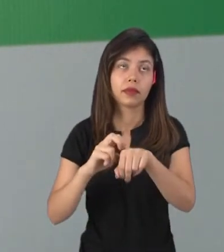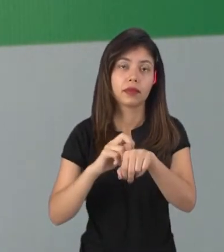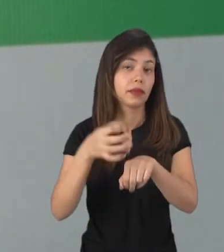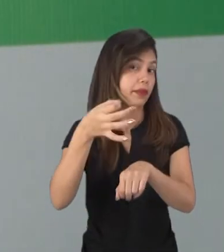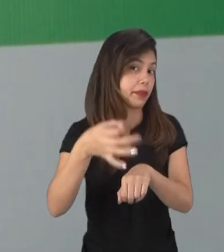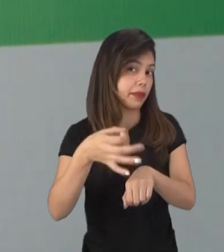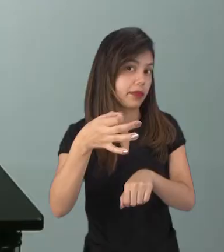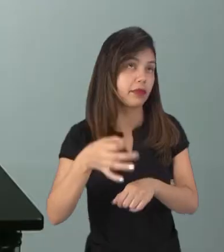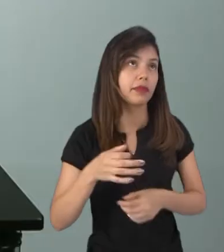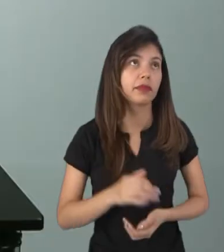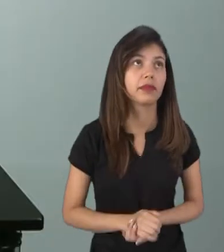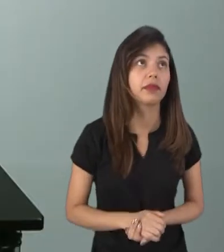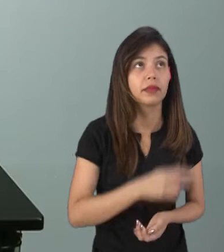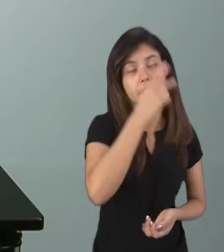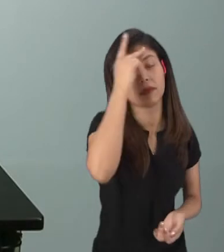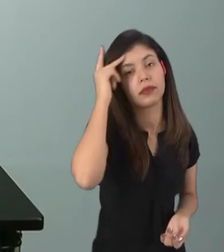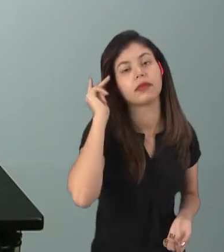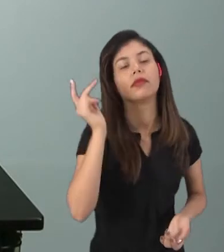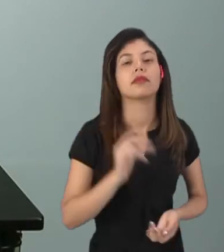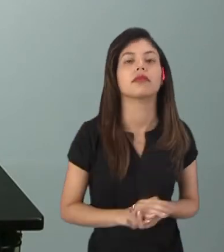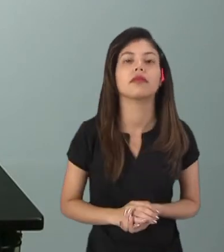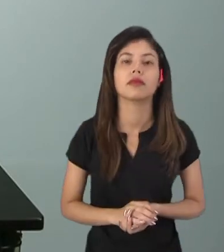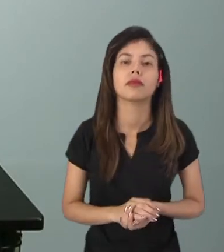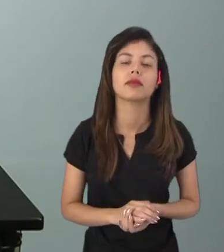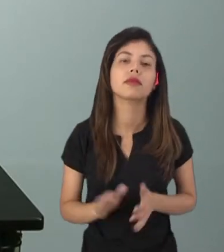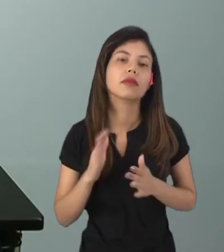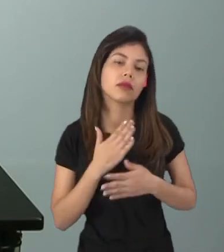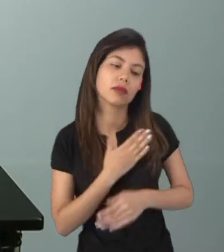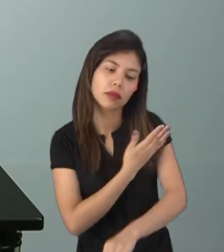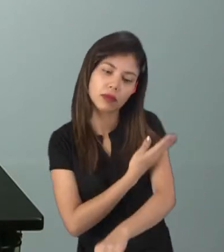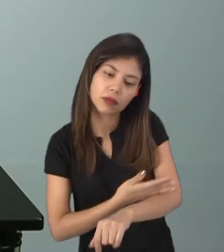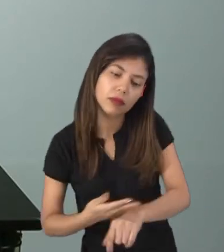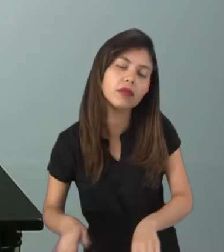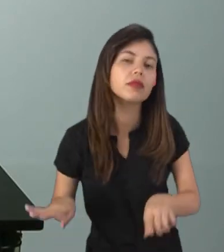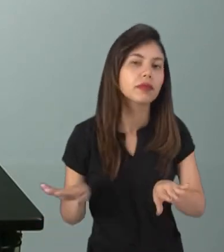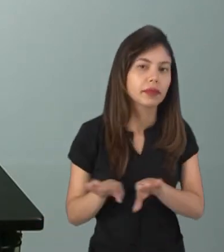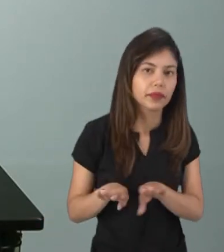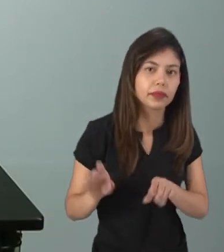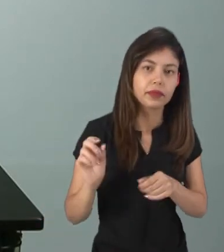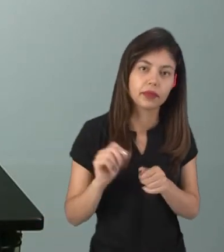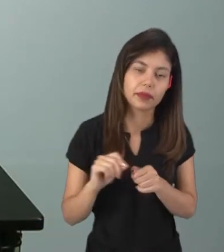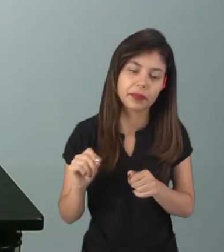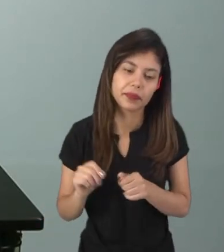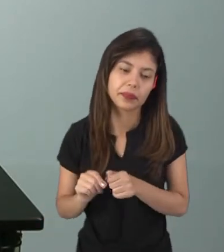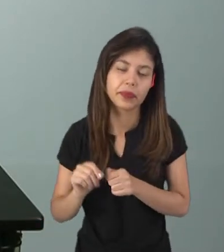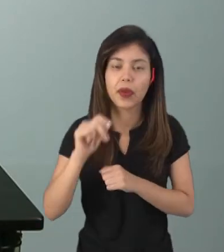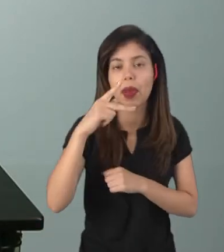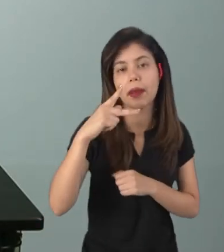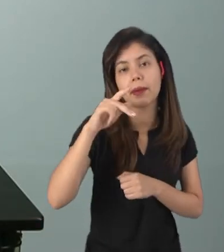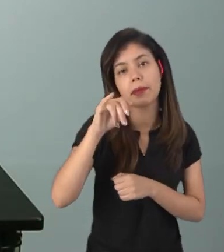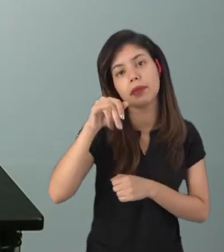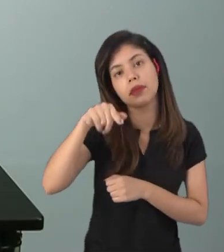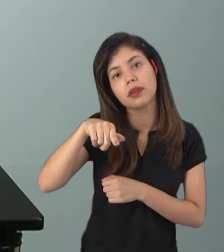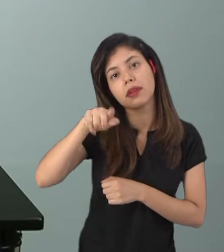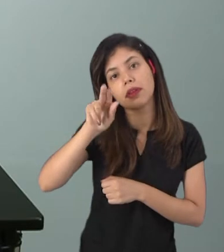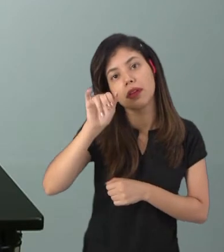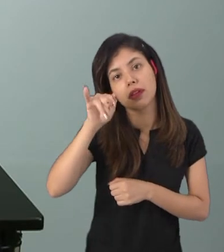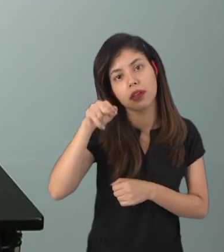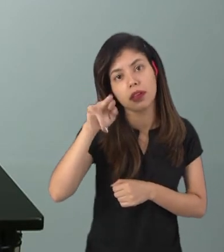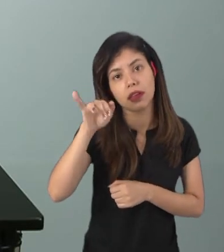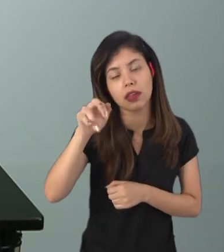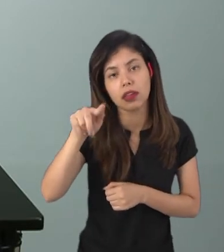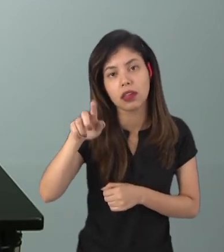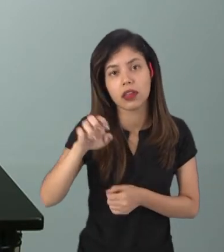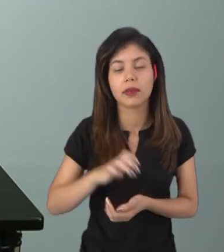verdes, certinho? E as pessoas costumam fazer piqueniques, né, nessas áreas de lazer, tá? Que é também